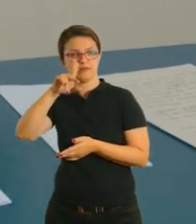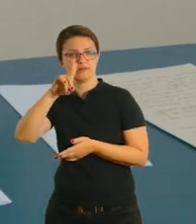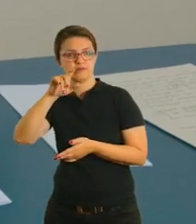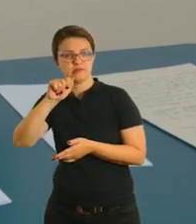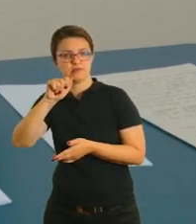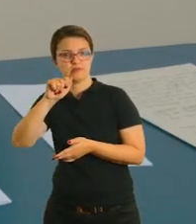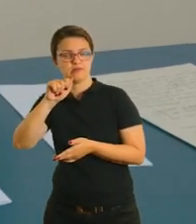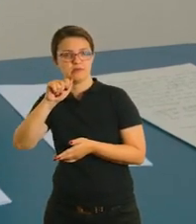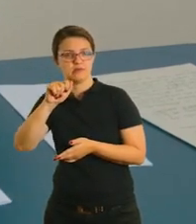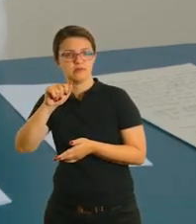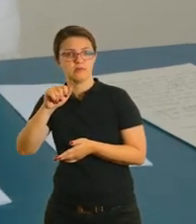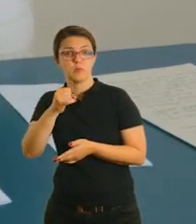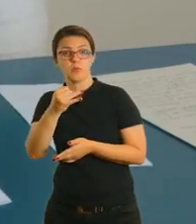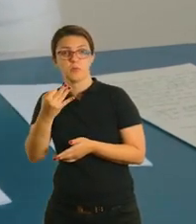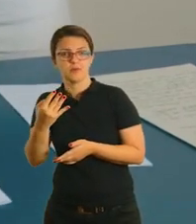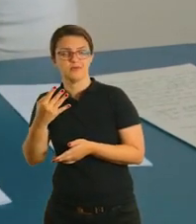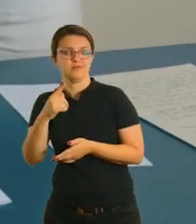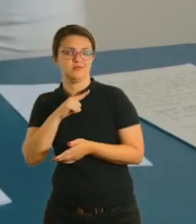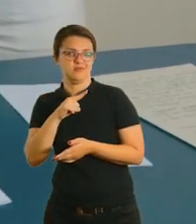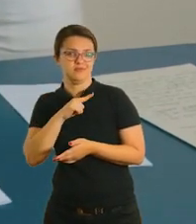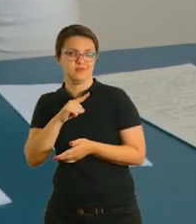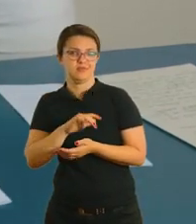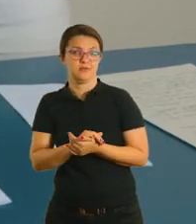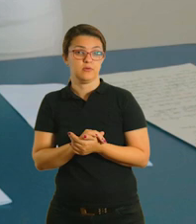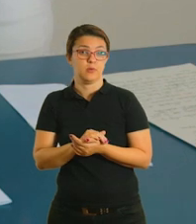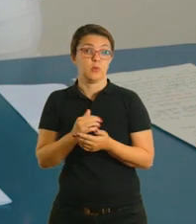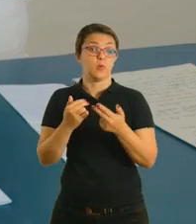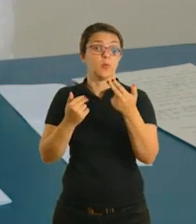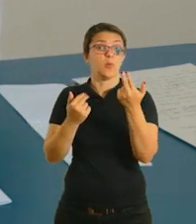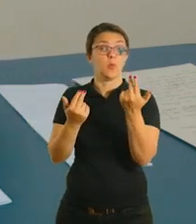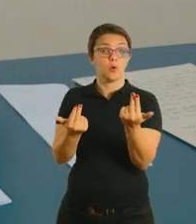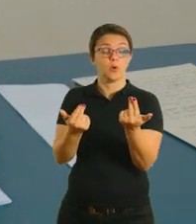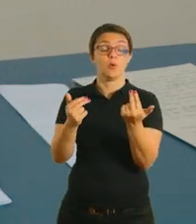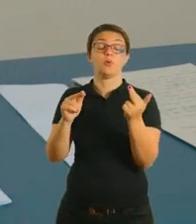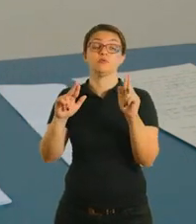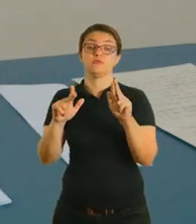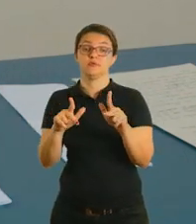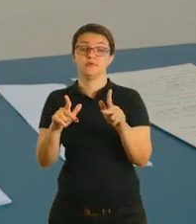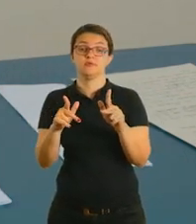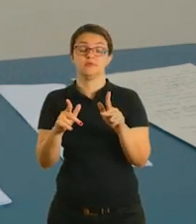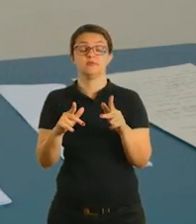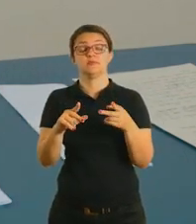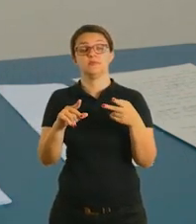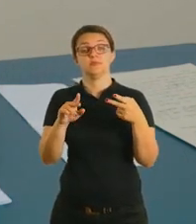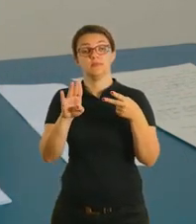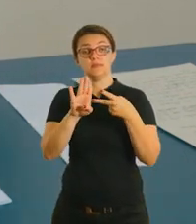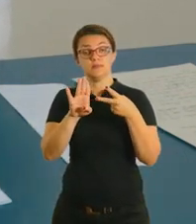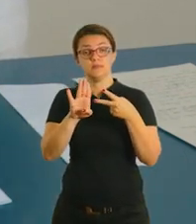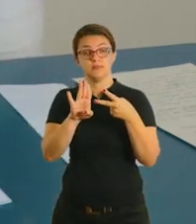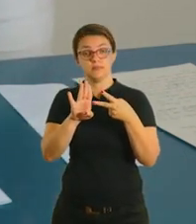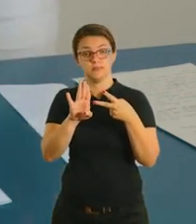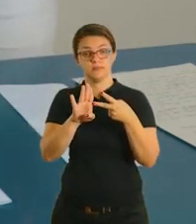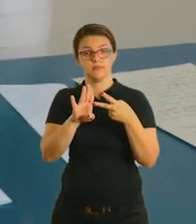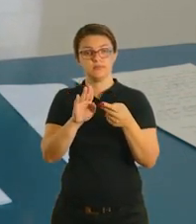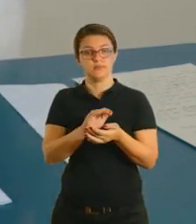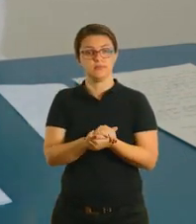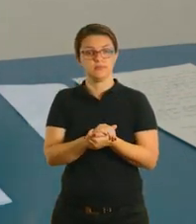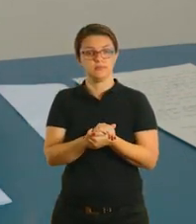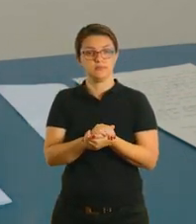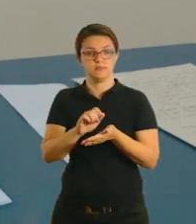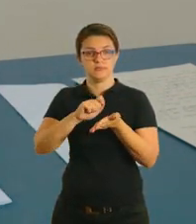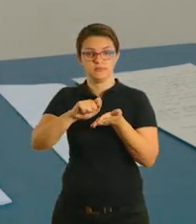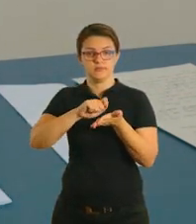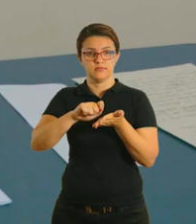mesma quantidade, igual. Se for diferente, marca que é diferente, tá bom? E na letra B, escreva uma sentença que